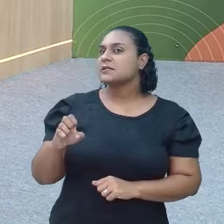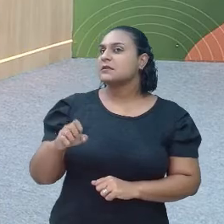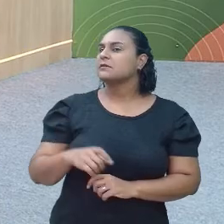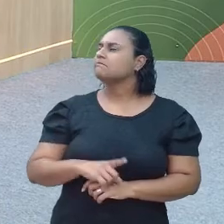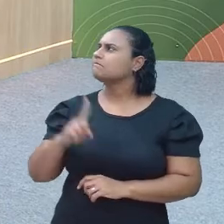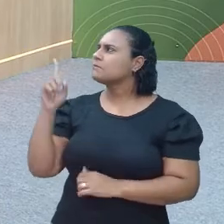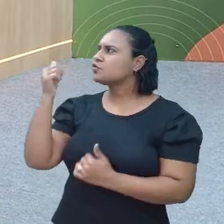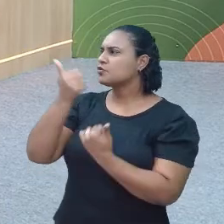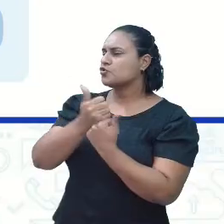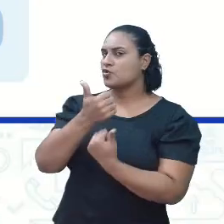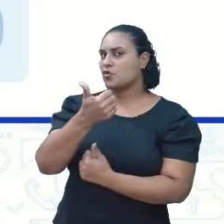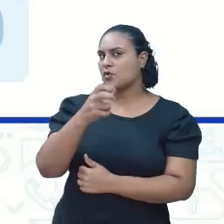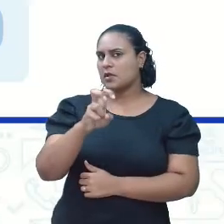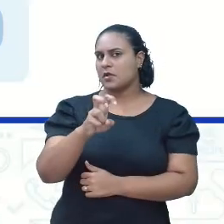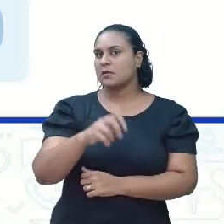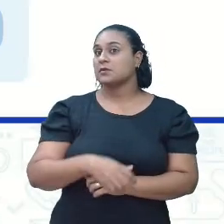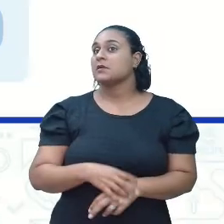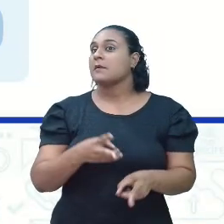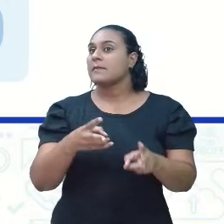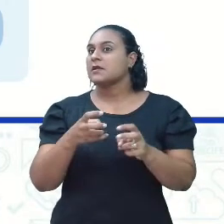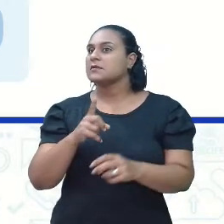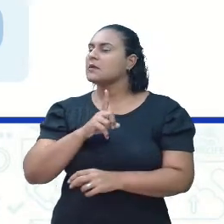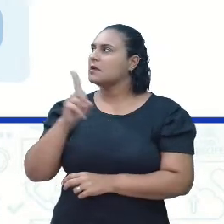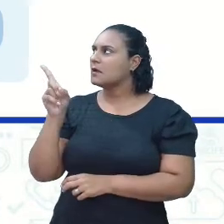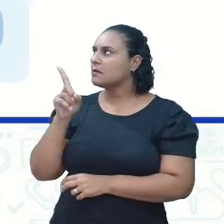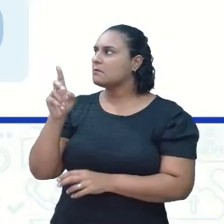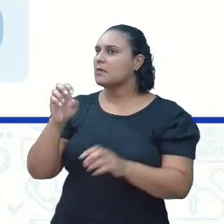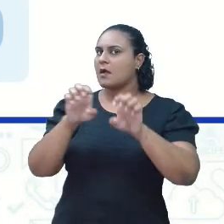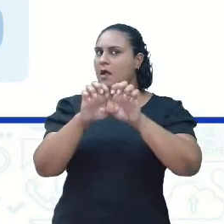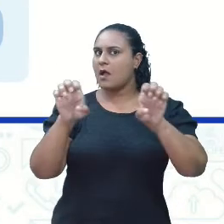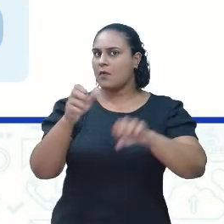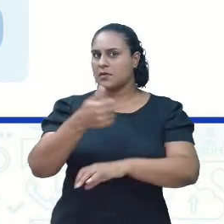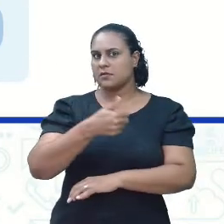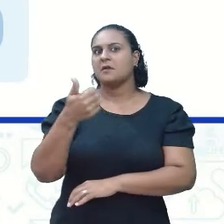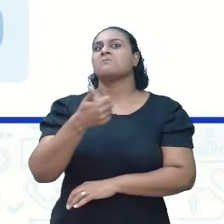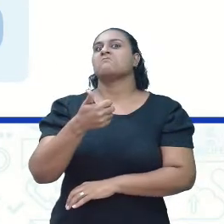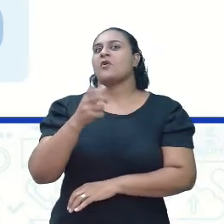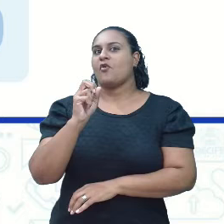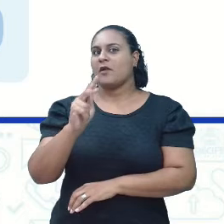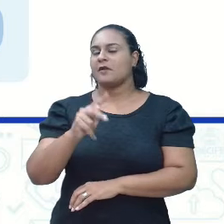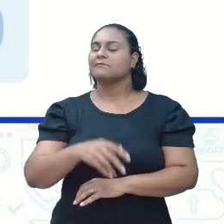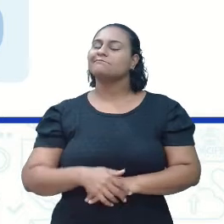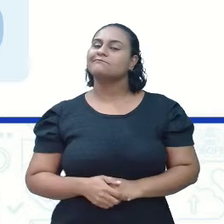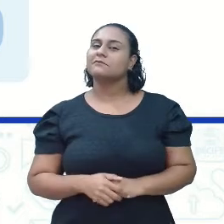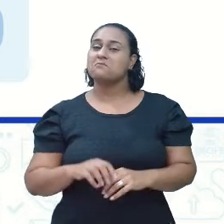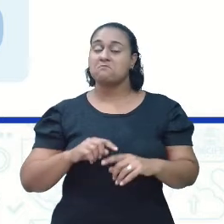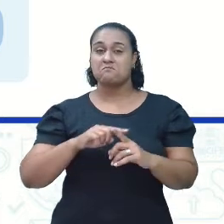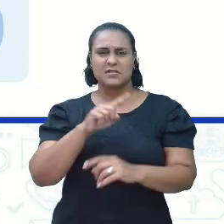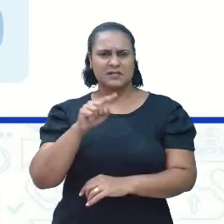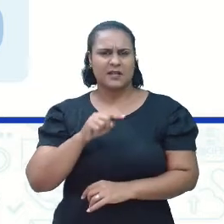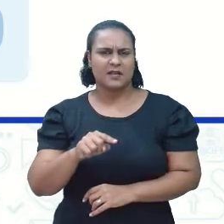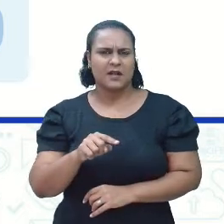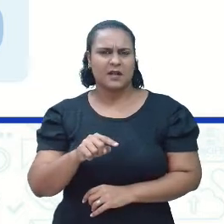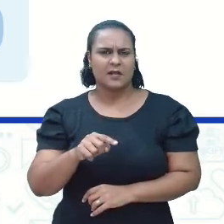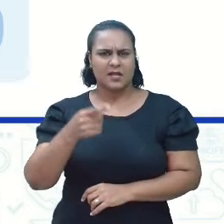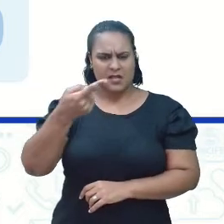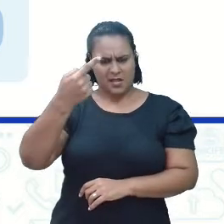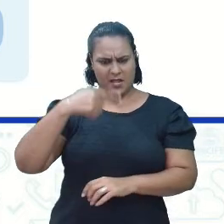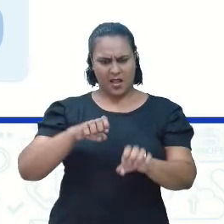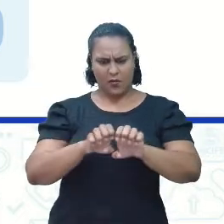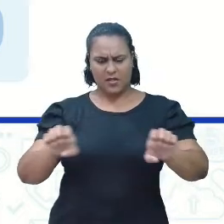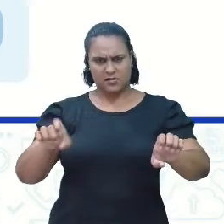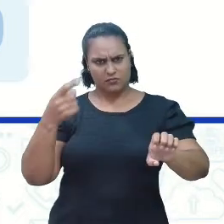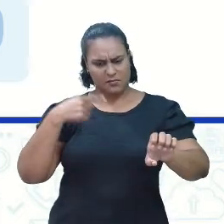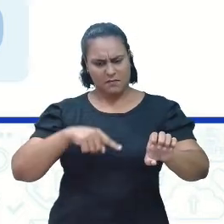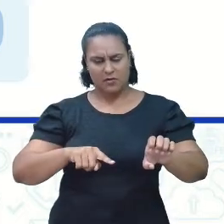daquelas ali vale 15. Perceba que para a primeira equação, ó, ok, mas será que vai valer para outra também? Ou